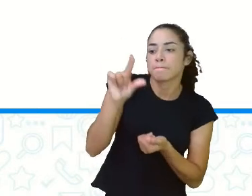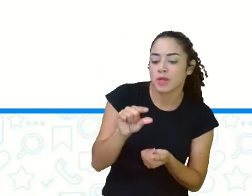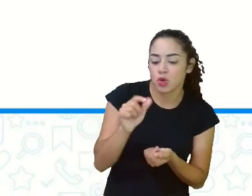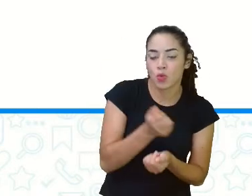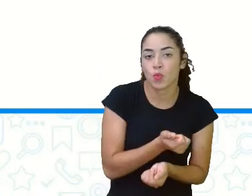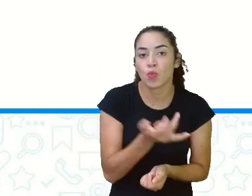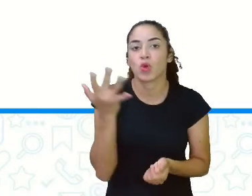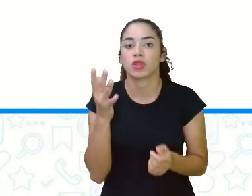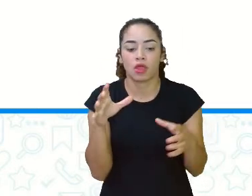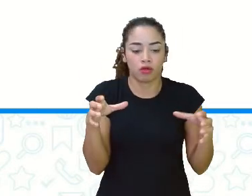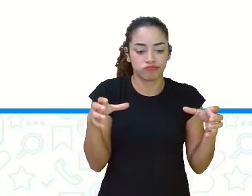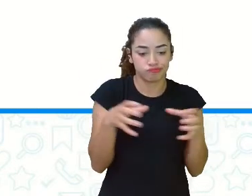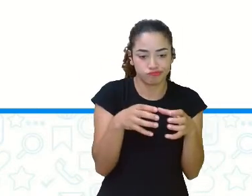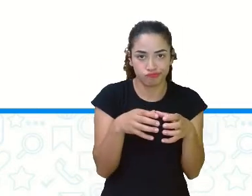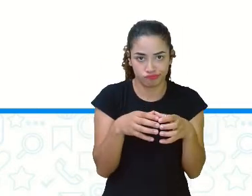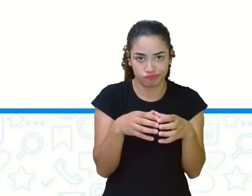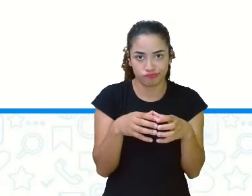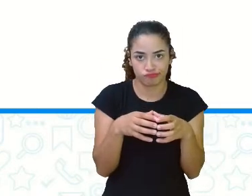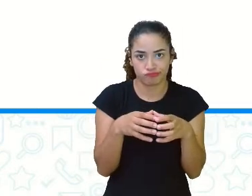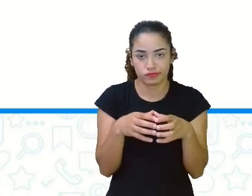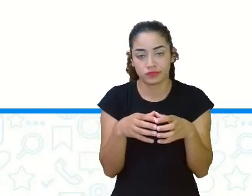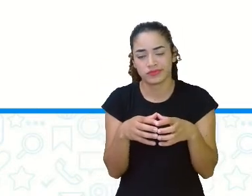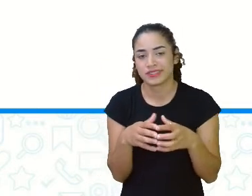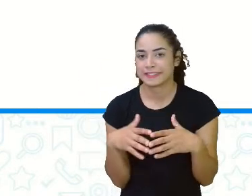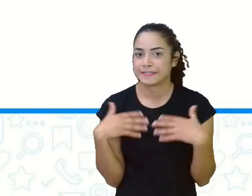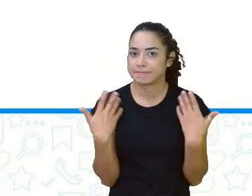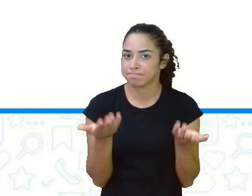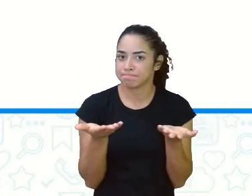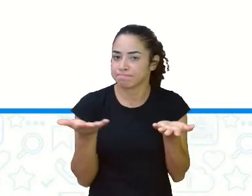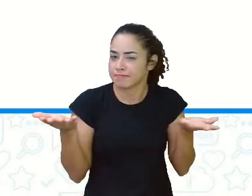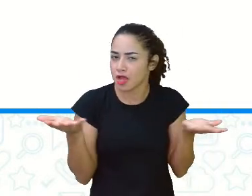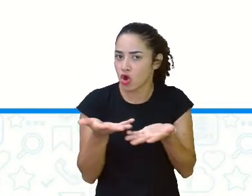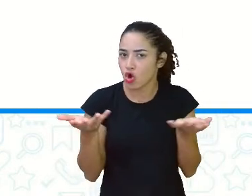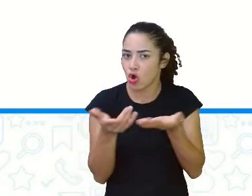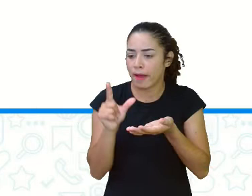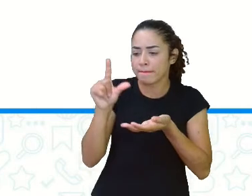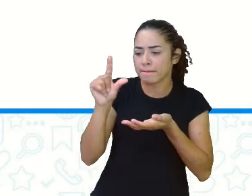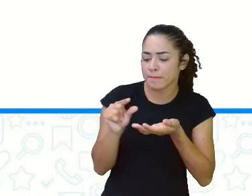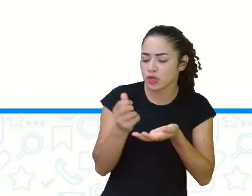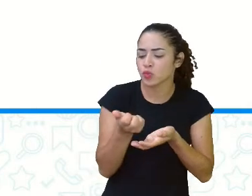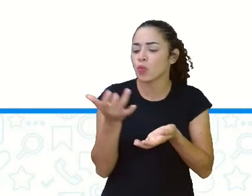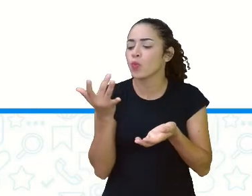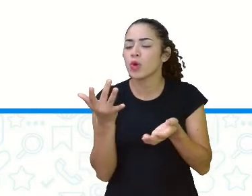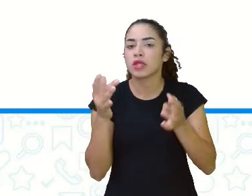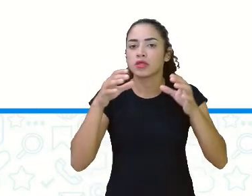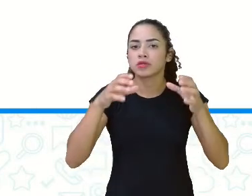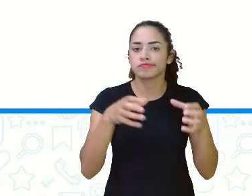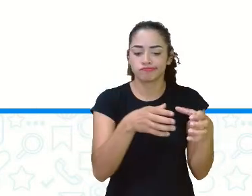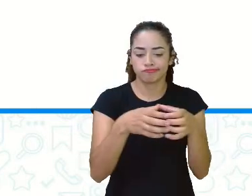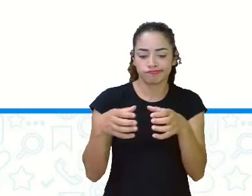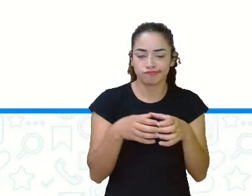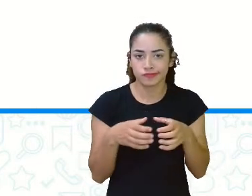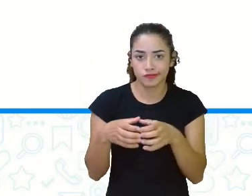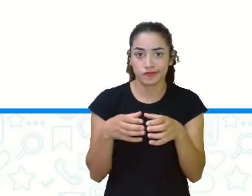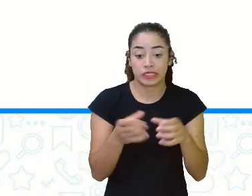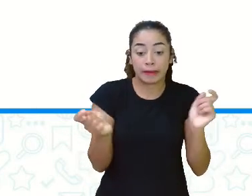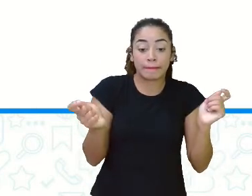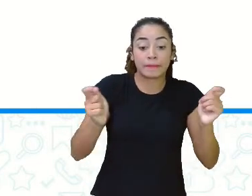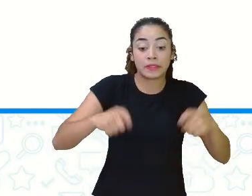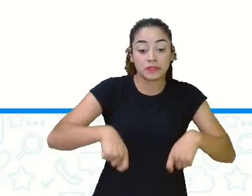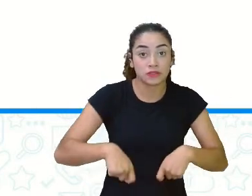de recipientes. Eita, e agora? A menor quantidade de recipientes